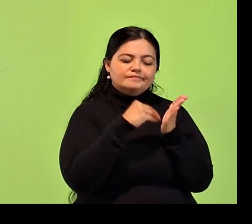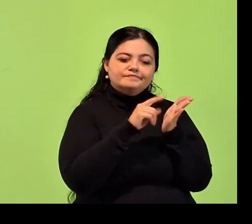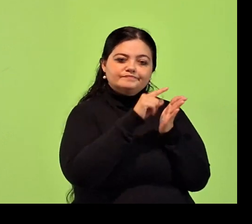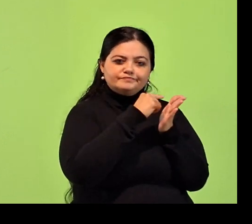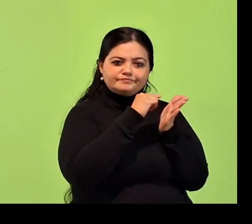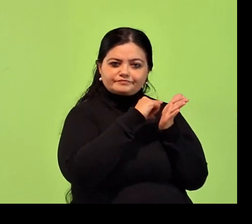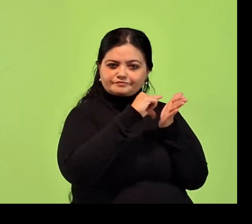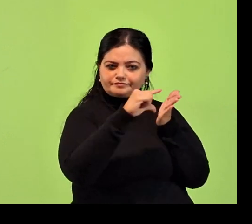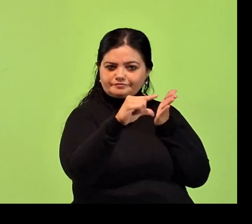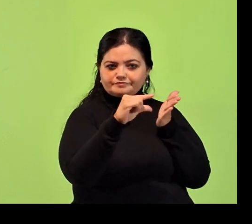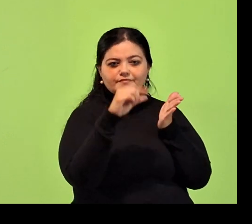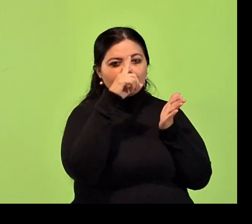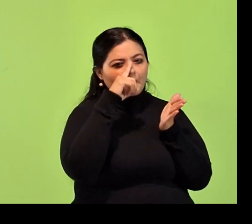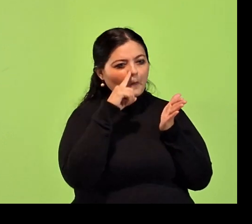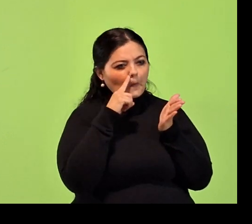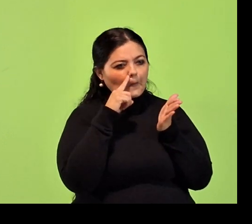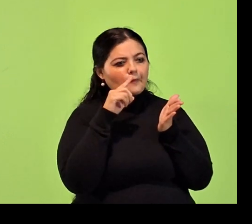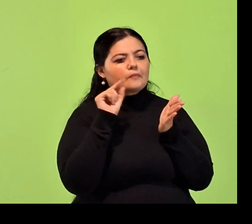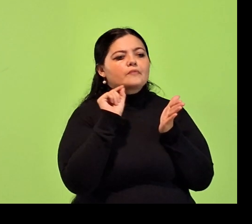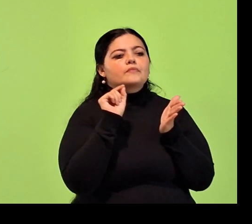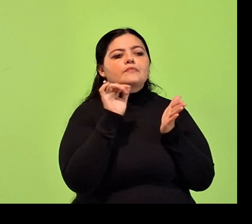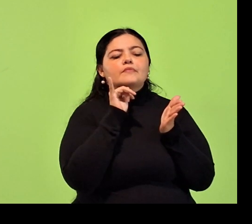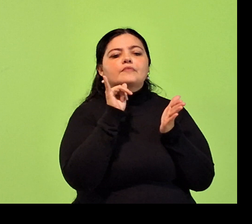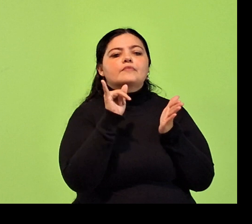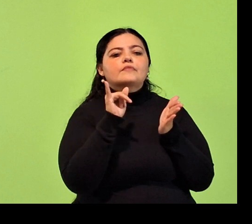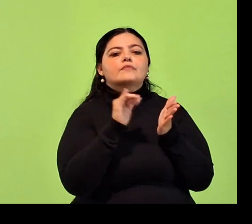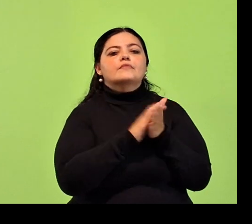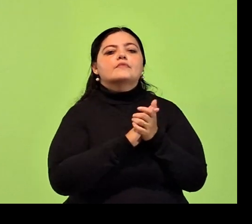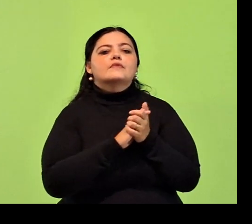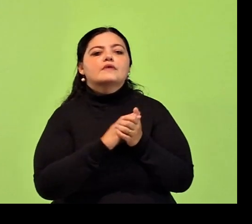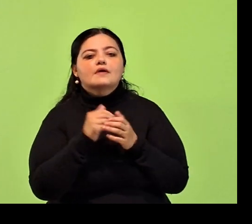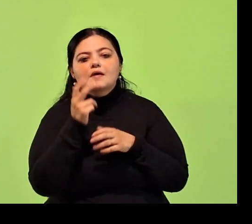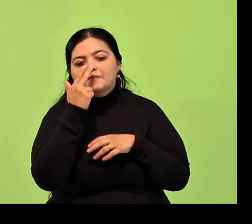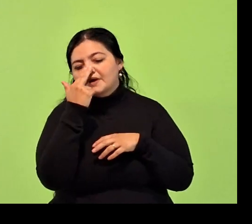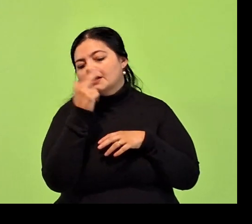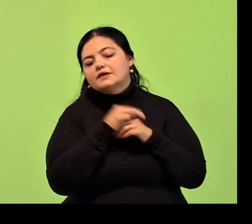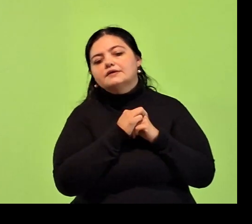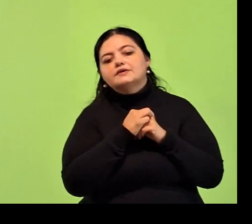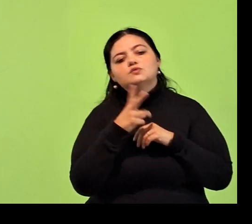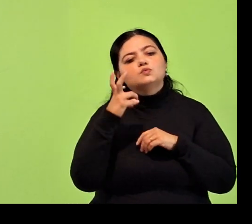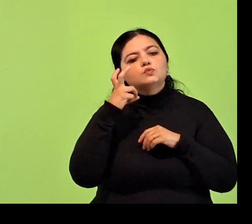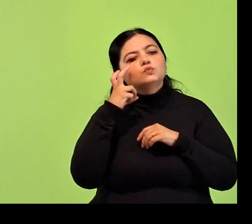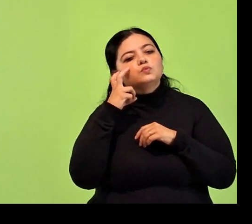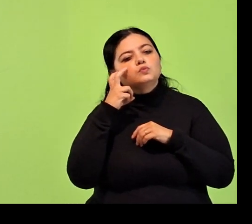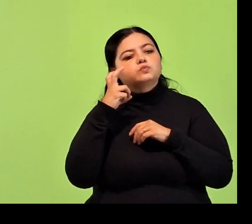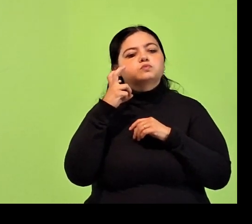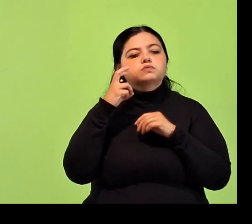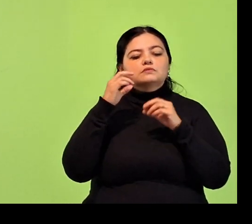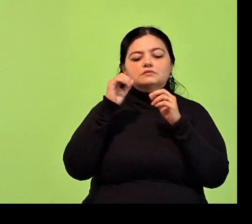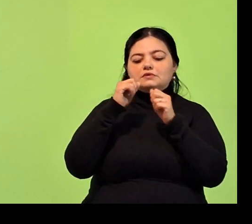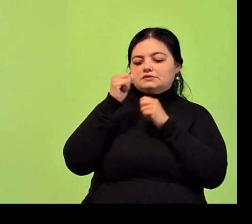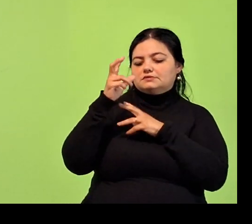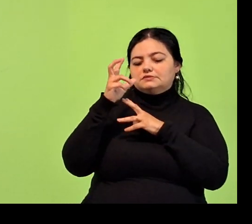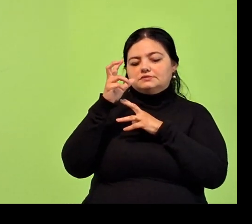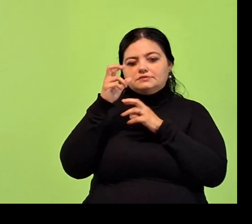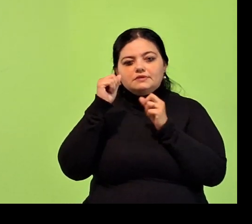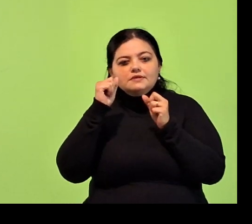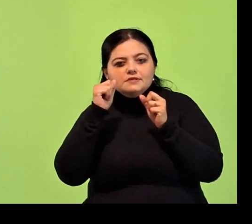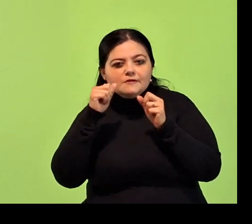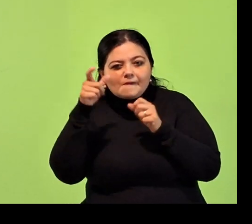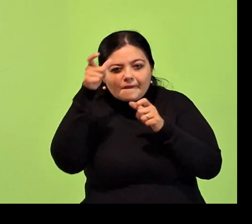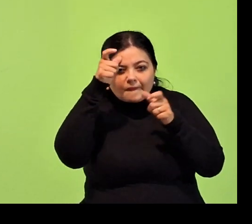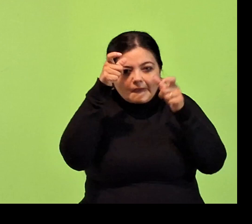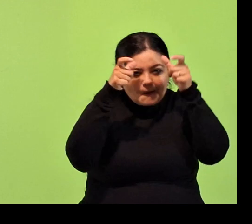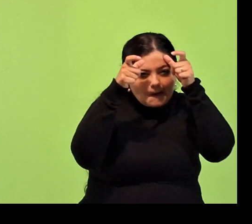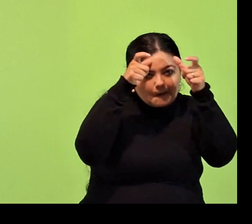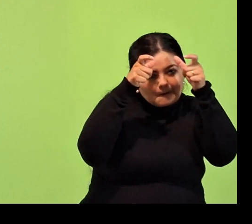amarelo e diz: o culto das bestas. Na página 16 eu adiciono mais